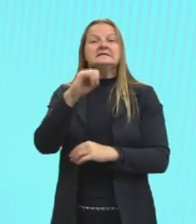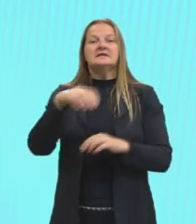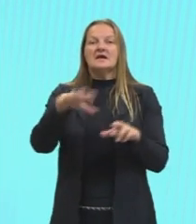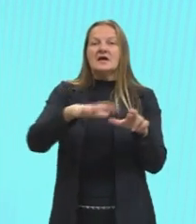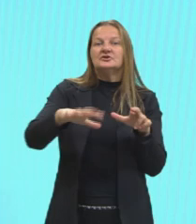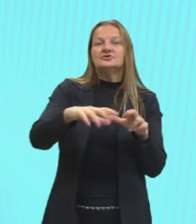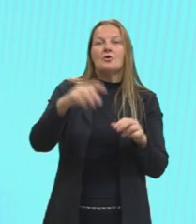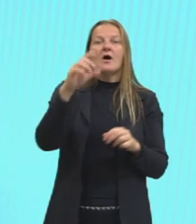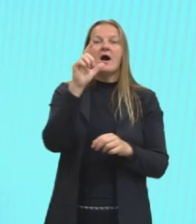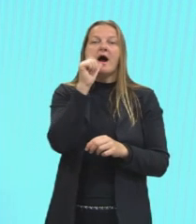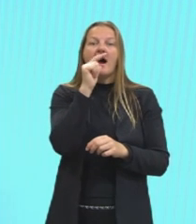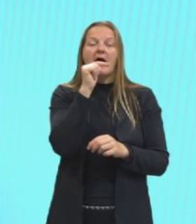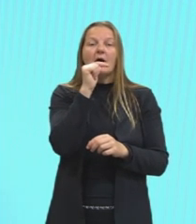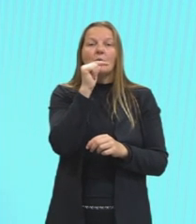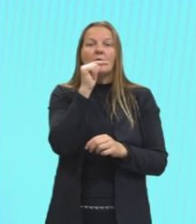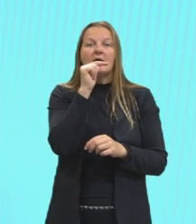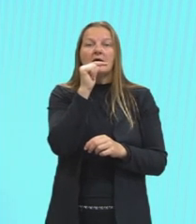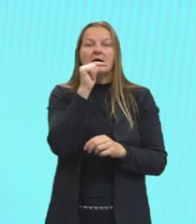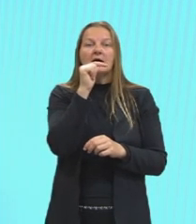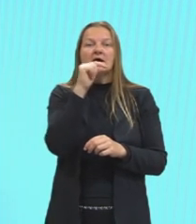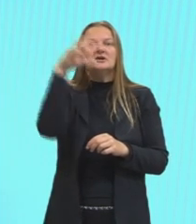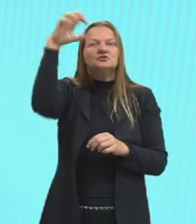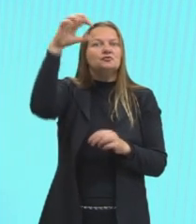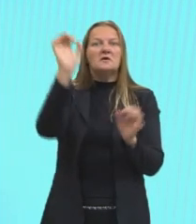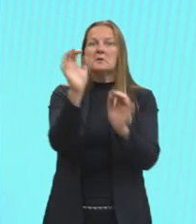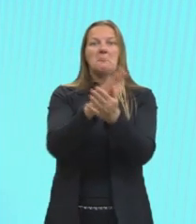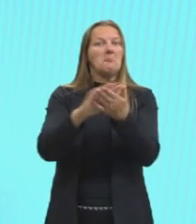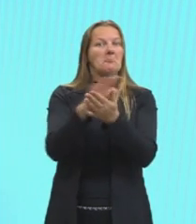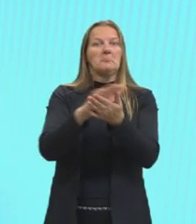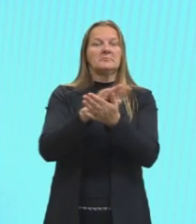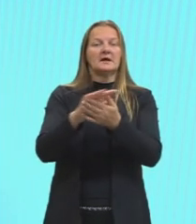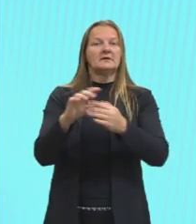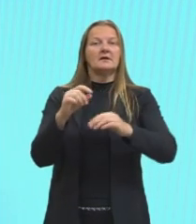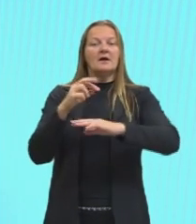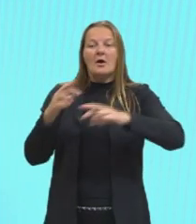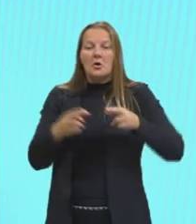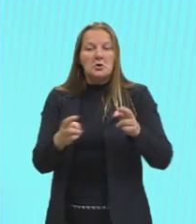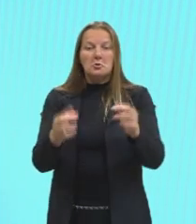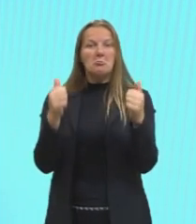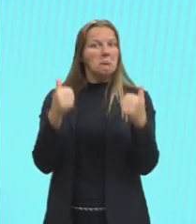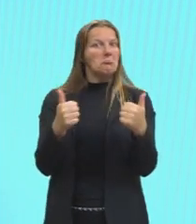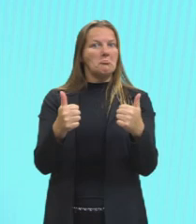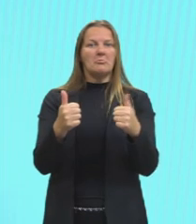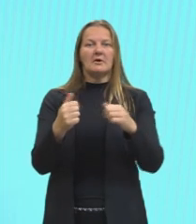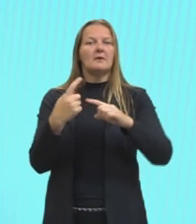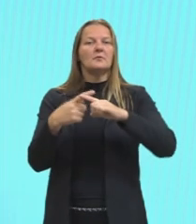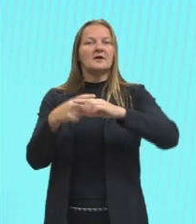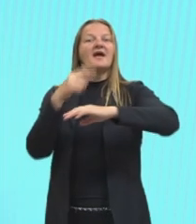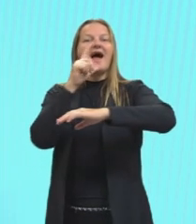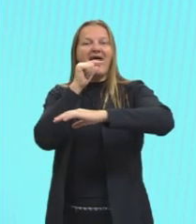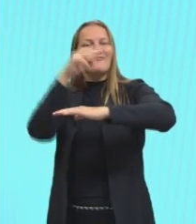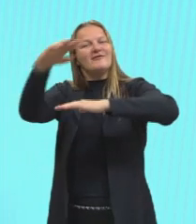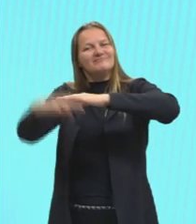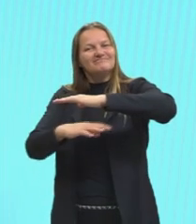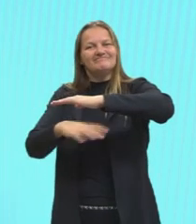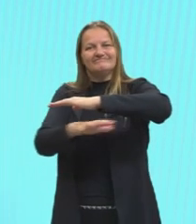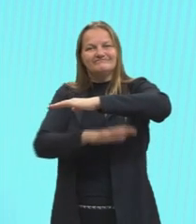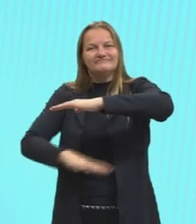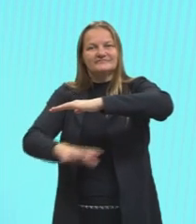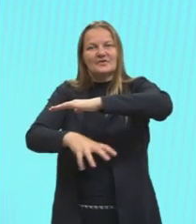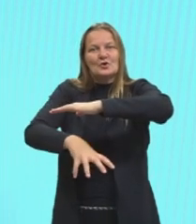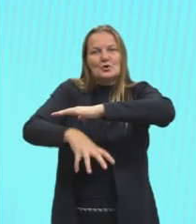e o rio não secou tu sabe que aqui então é o limite aí dessa dessa desse lençol freático tá gurizada se